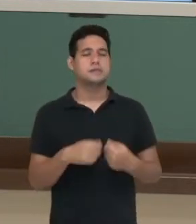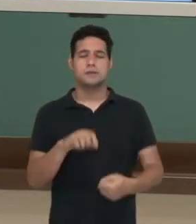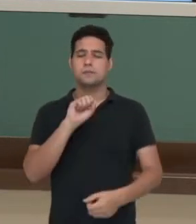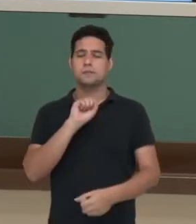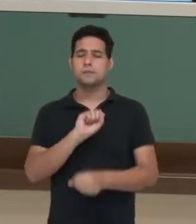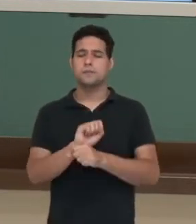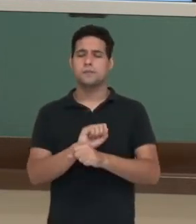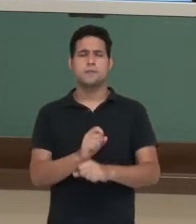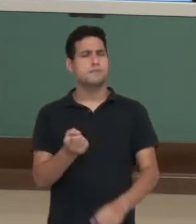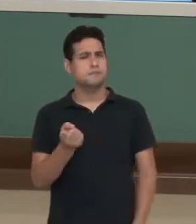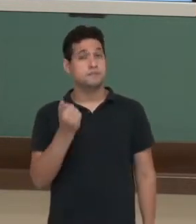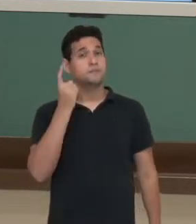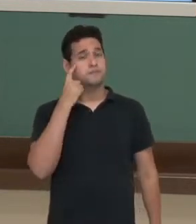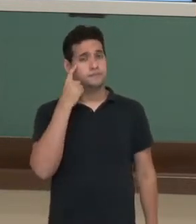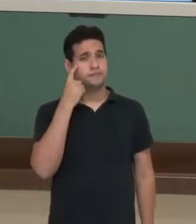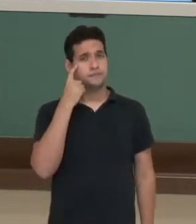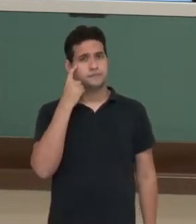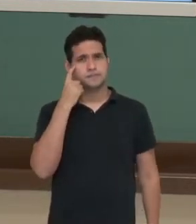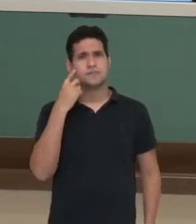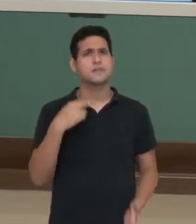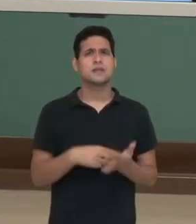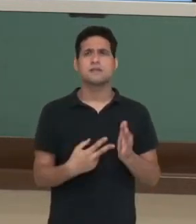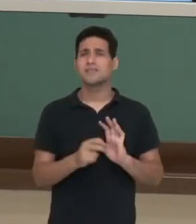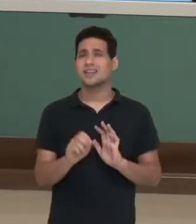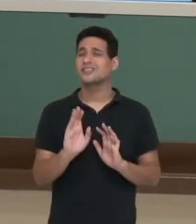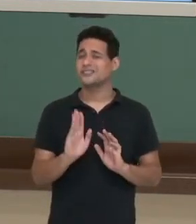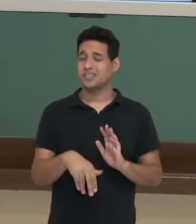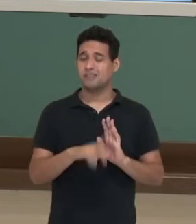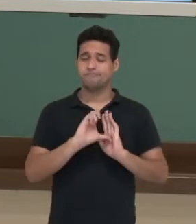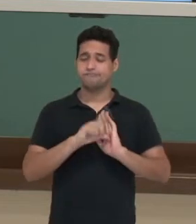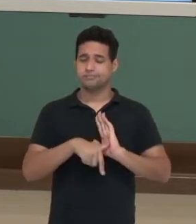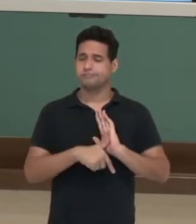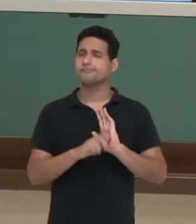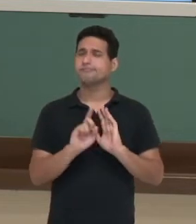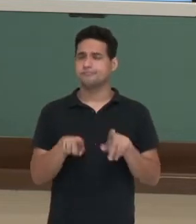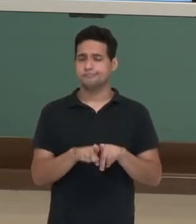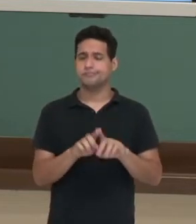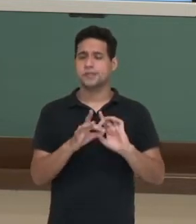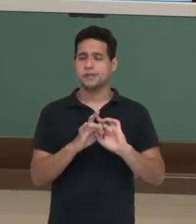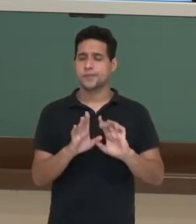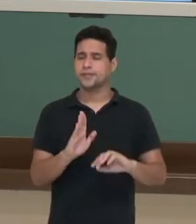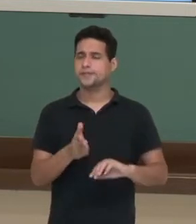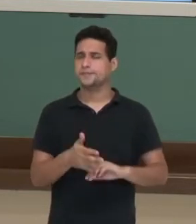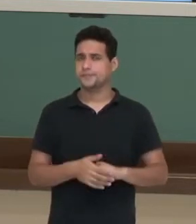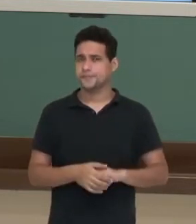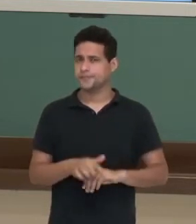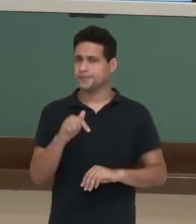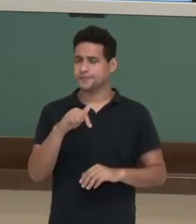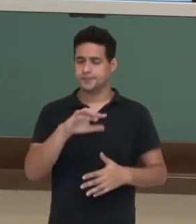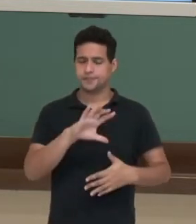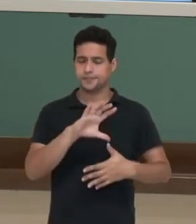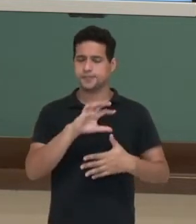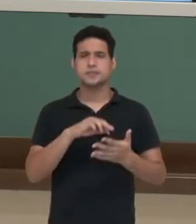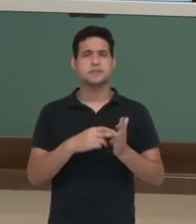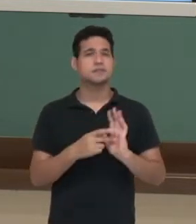pensar que foi bem atrasado essa liberdade. Aqui na América